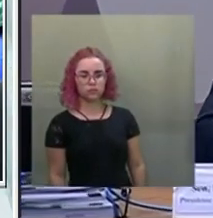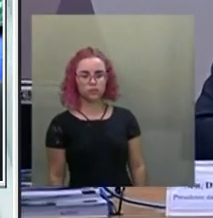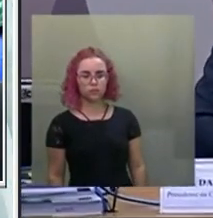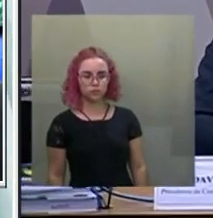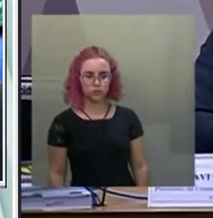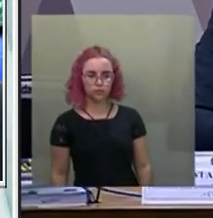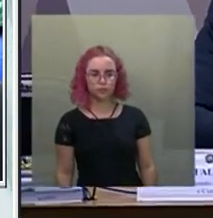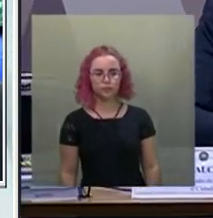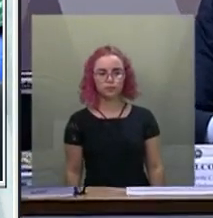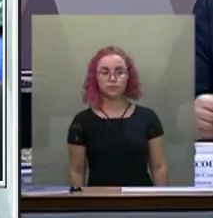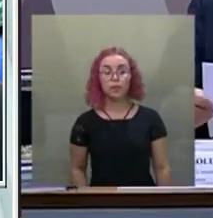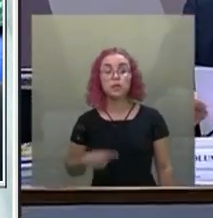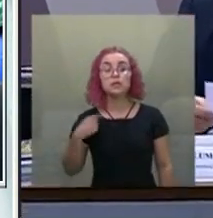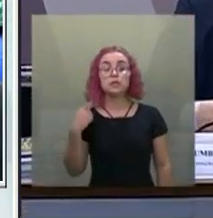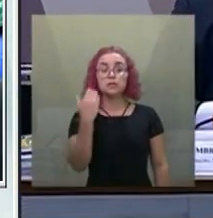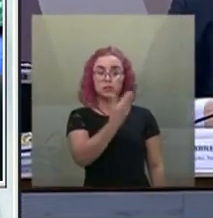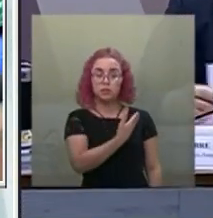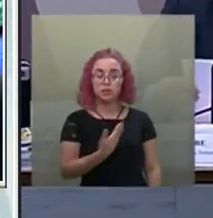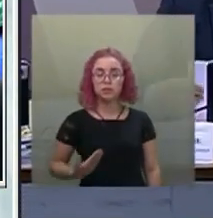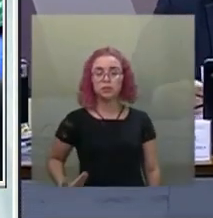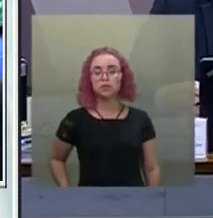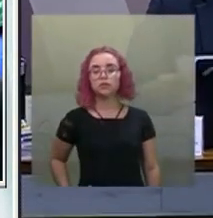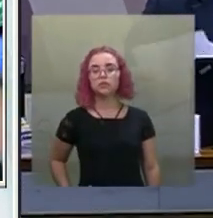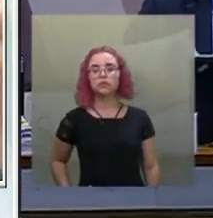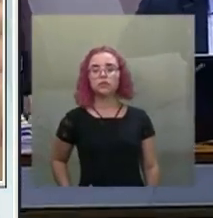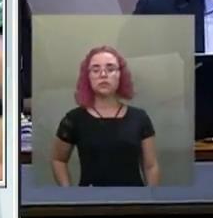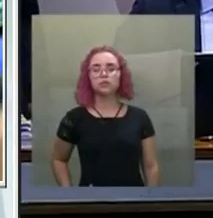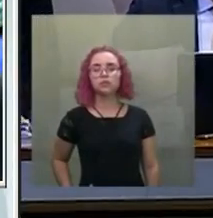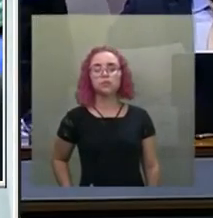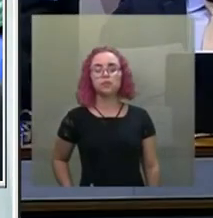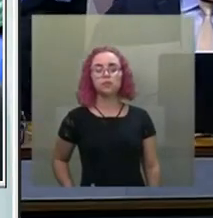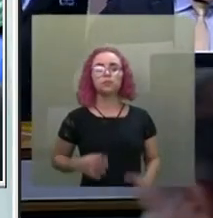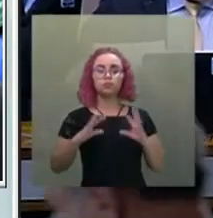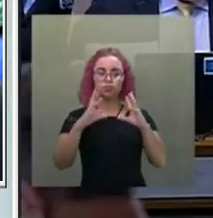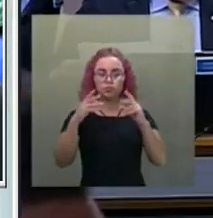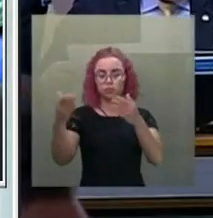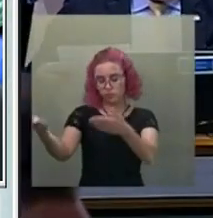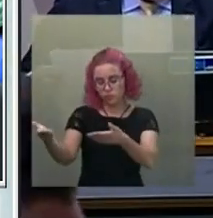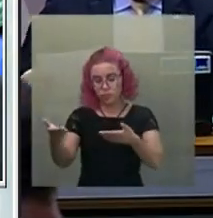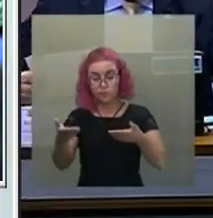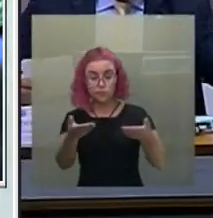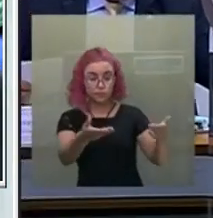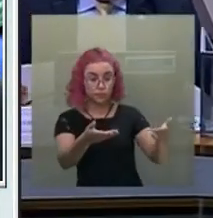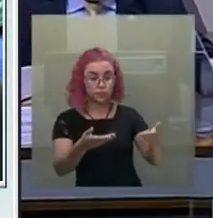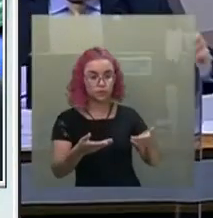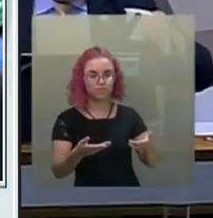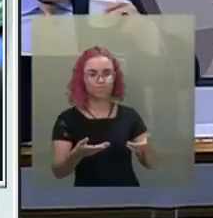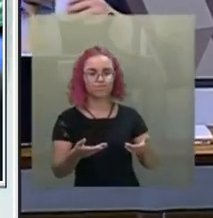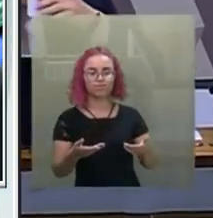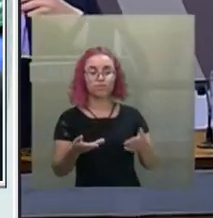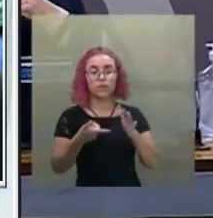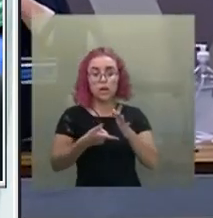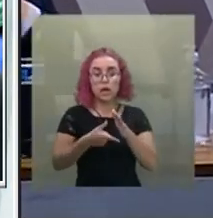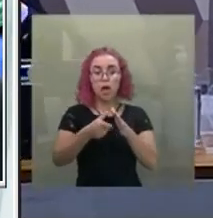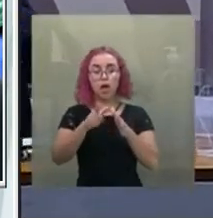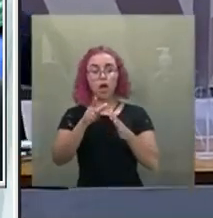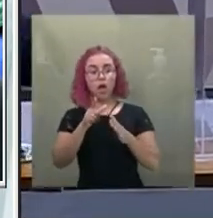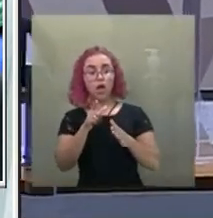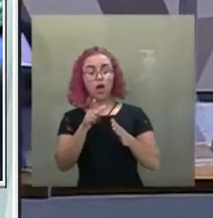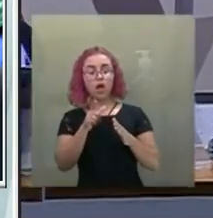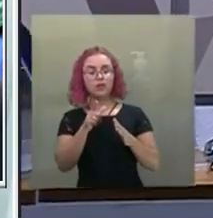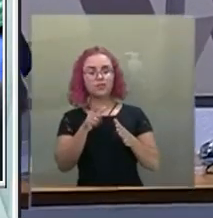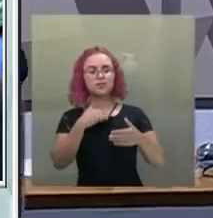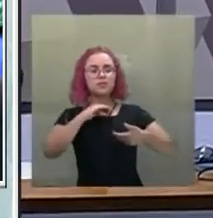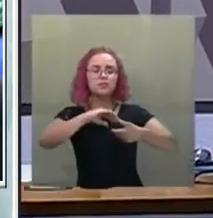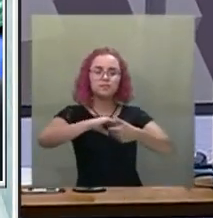o peso da máquina. E você falou a palavra-chave. Não tem justificativa